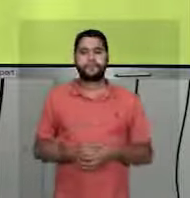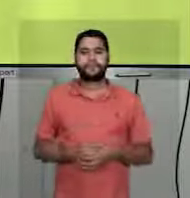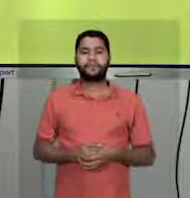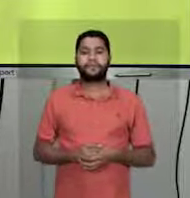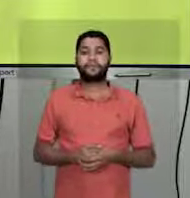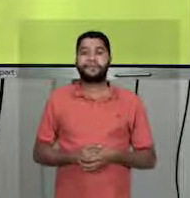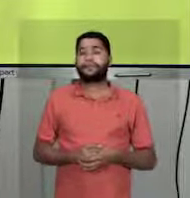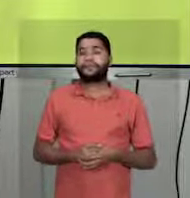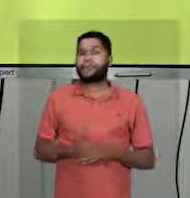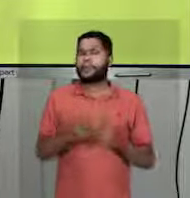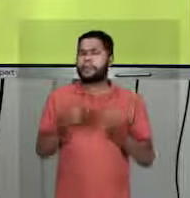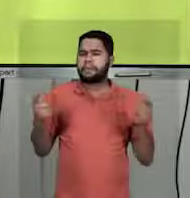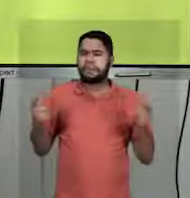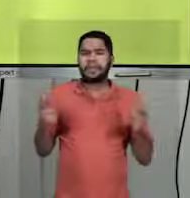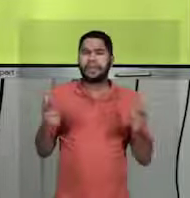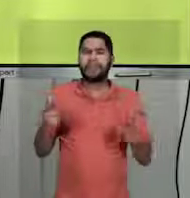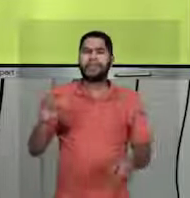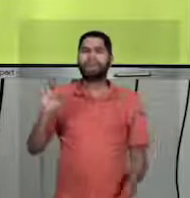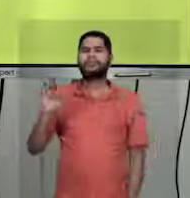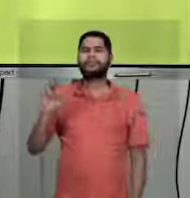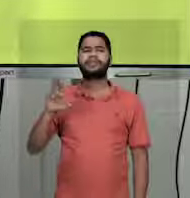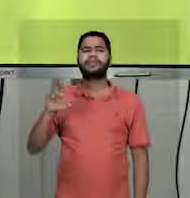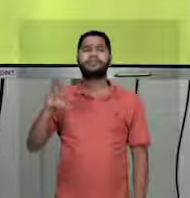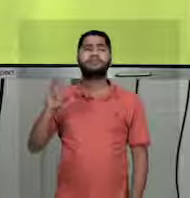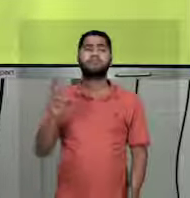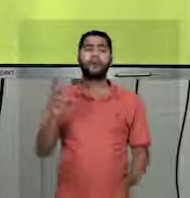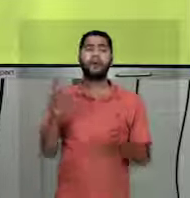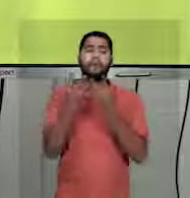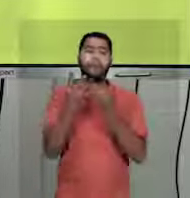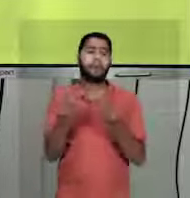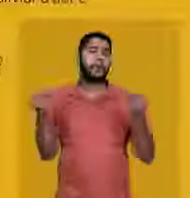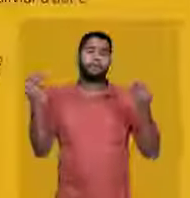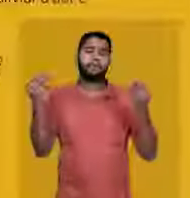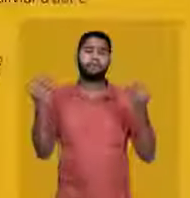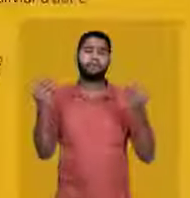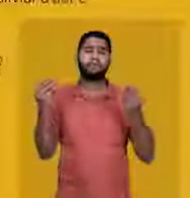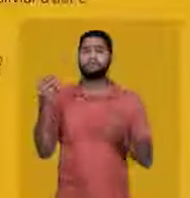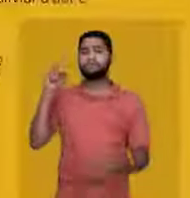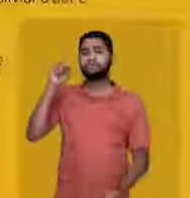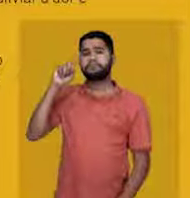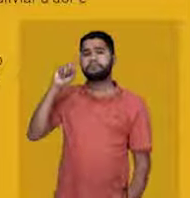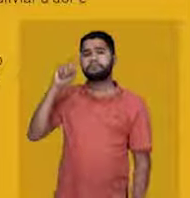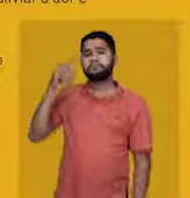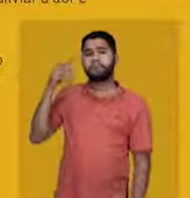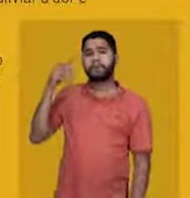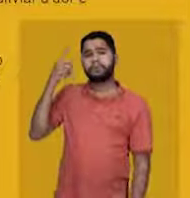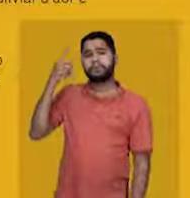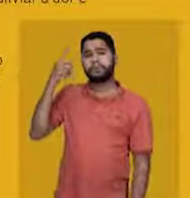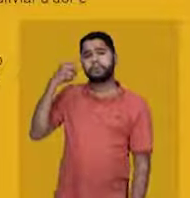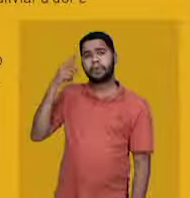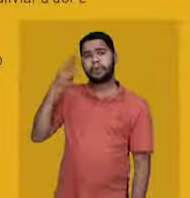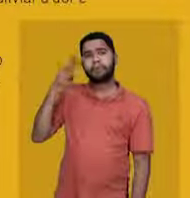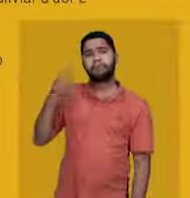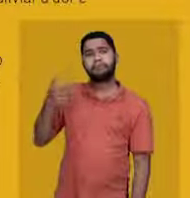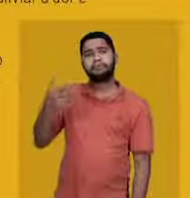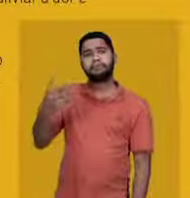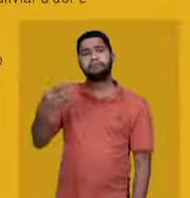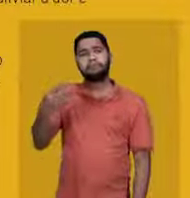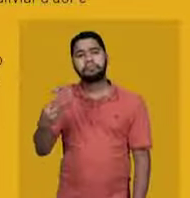na maioria dos casos, o terçol desaparece espontaneamente, dentro de alguns dias. Para melhorar, né,